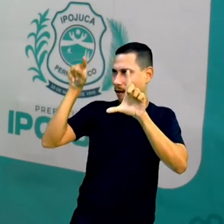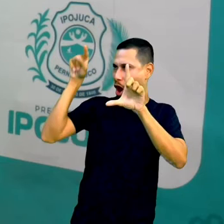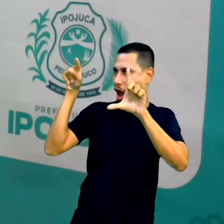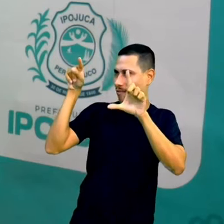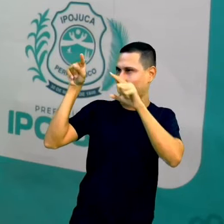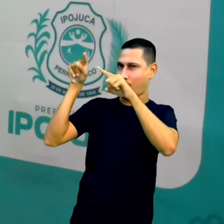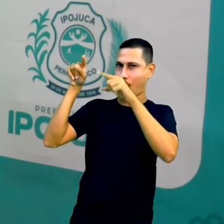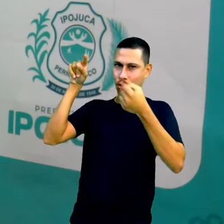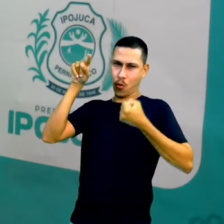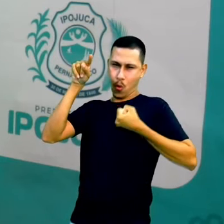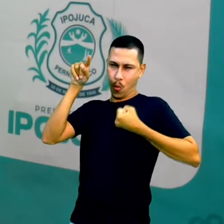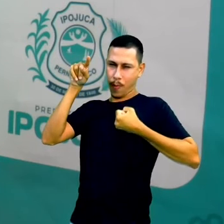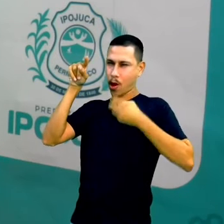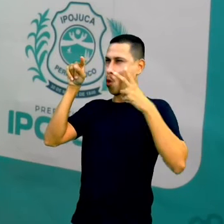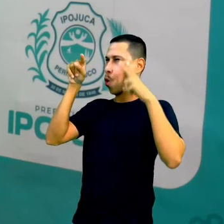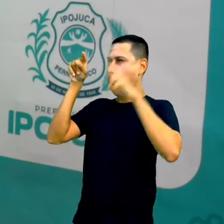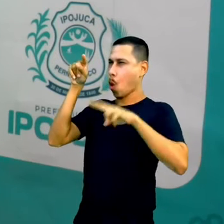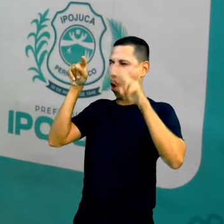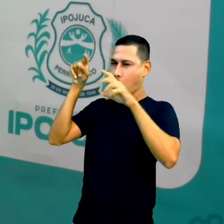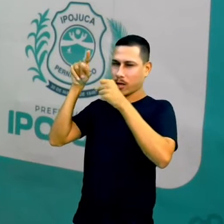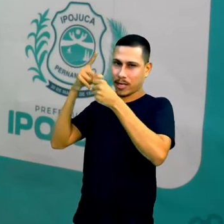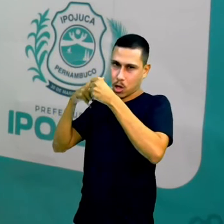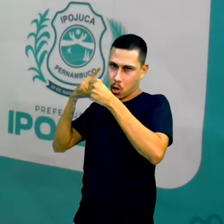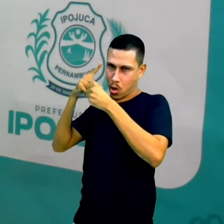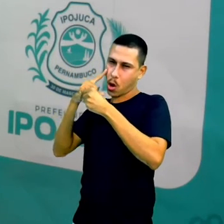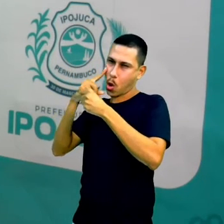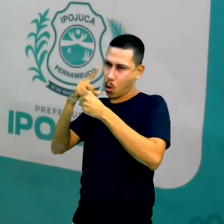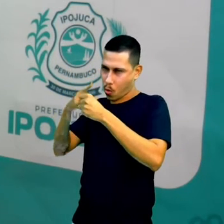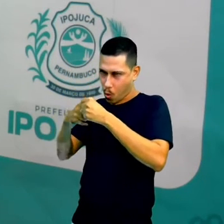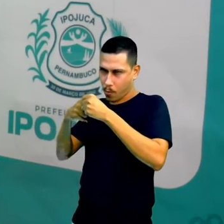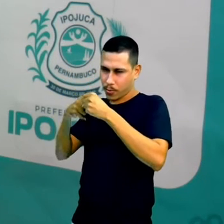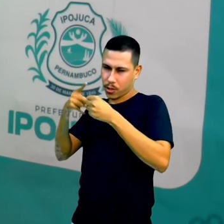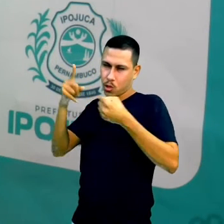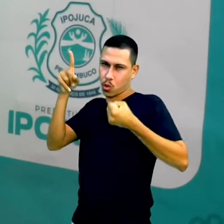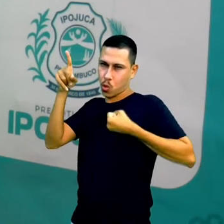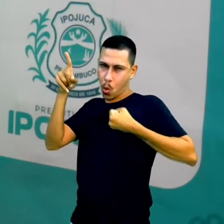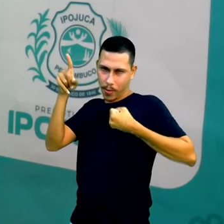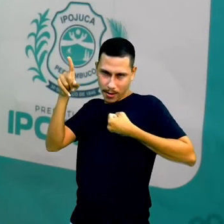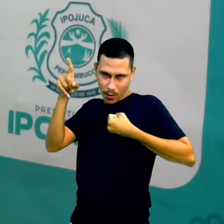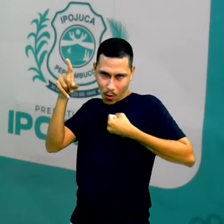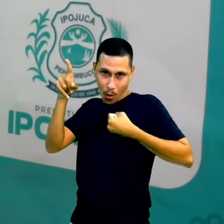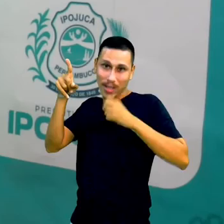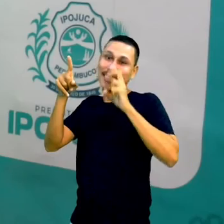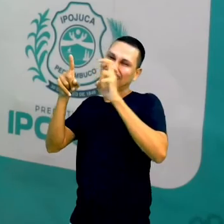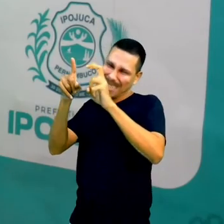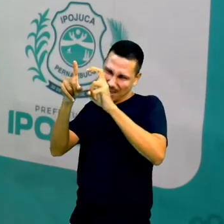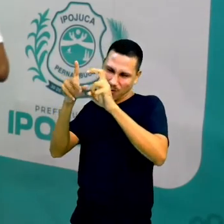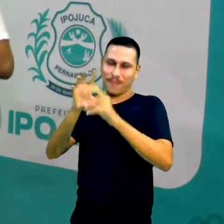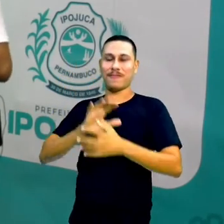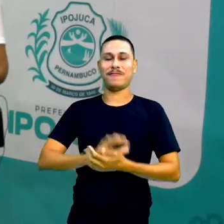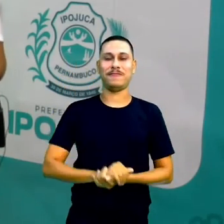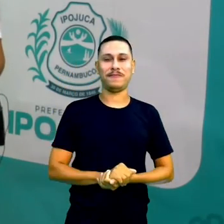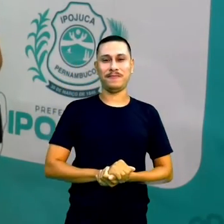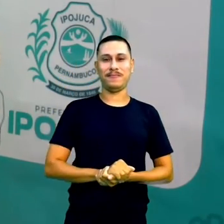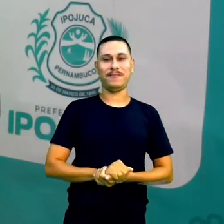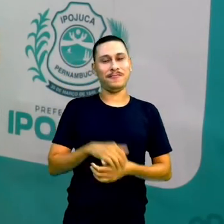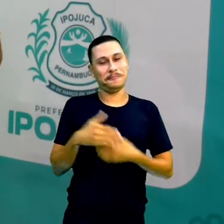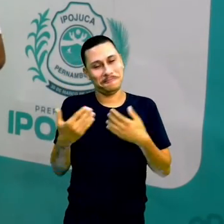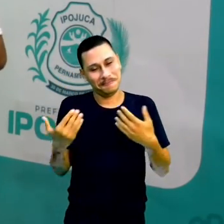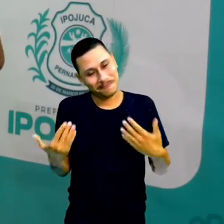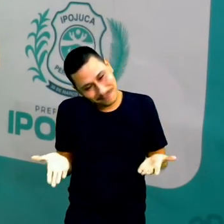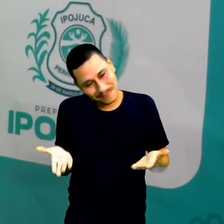do número, você vai descobrir qual é o número. Número 5.